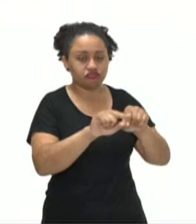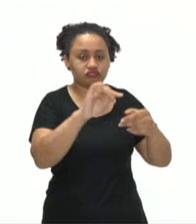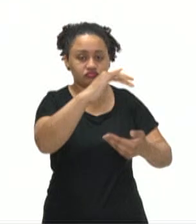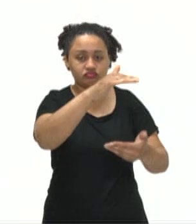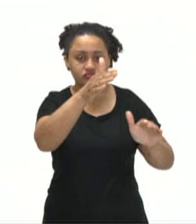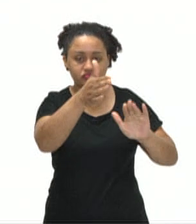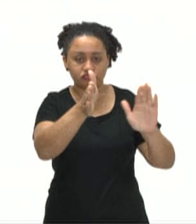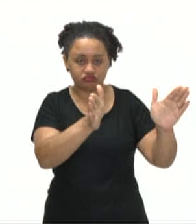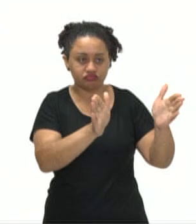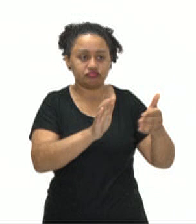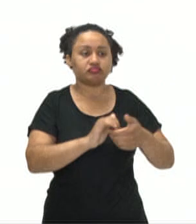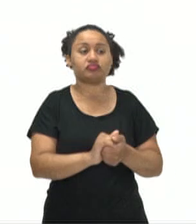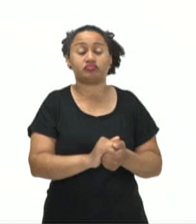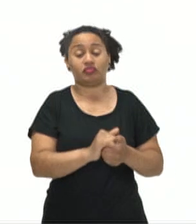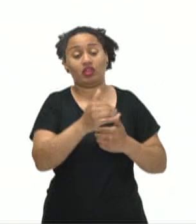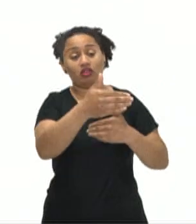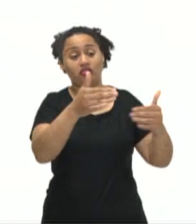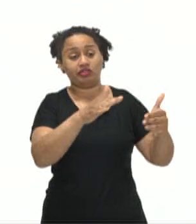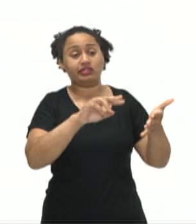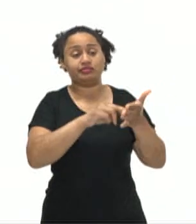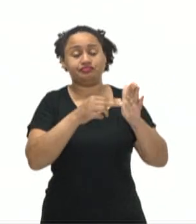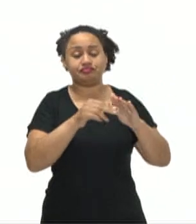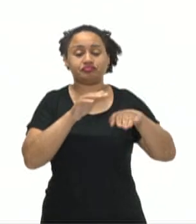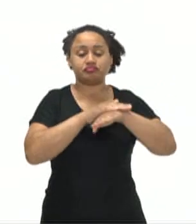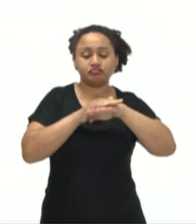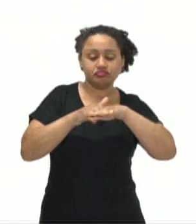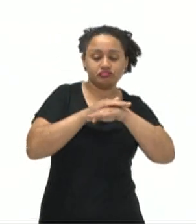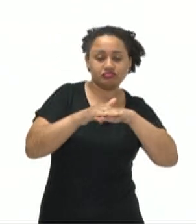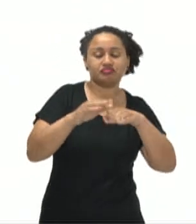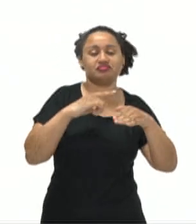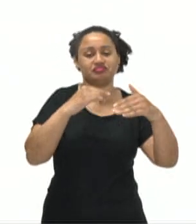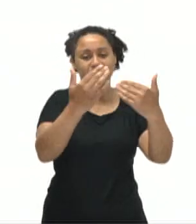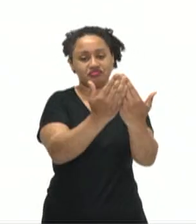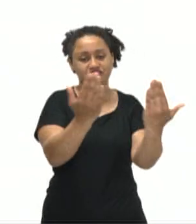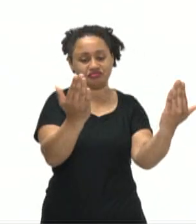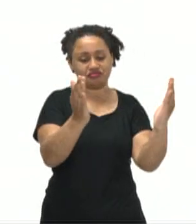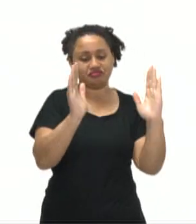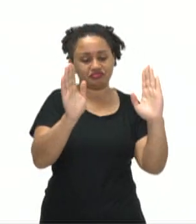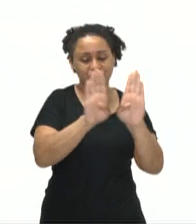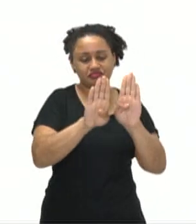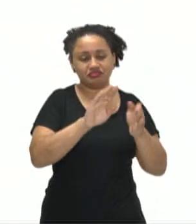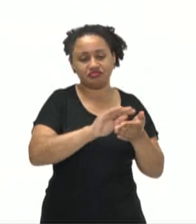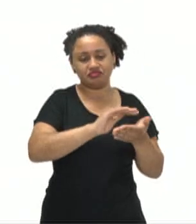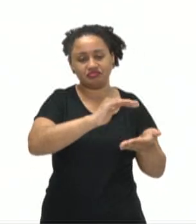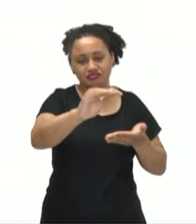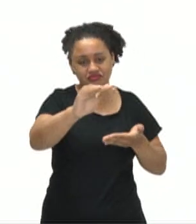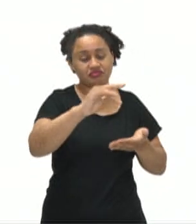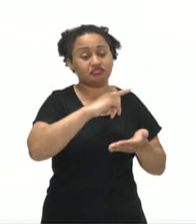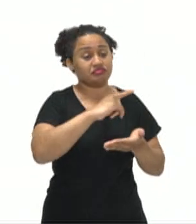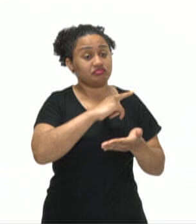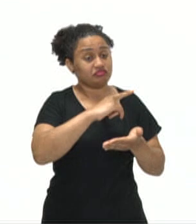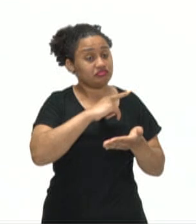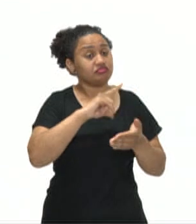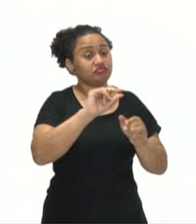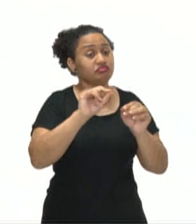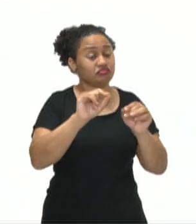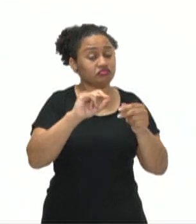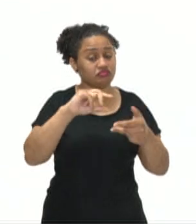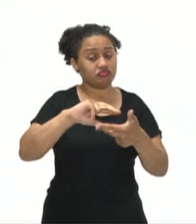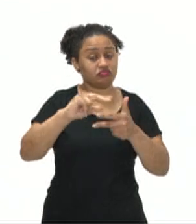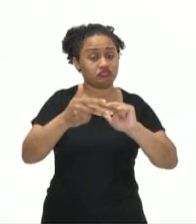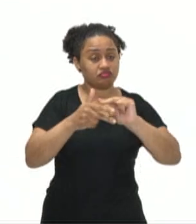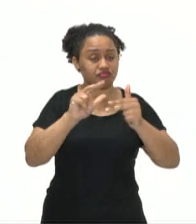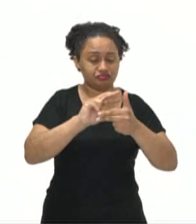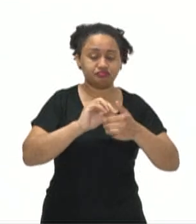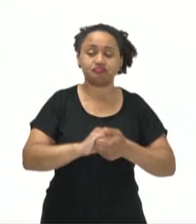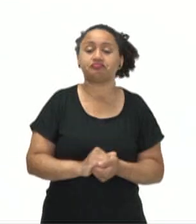Então, a face, o que é? Cada uma das superfícies poligonais que compõem a superfície do